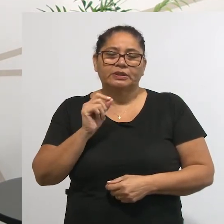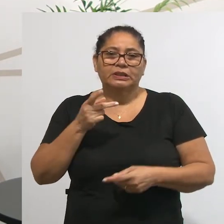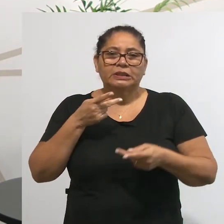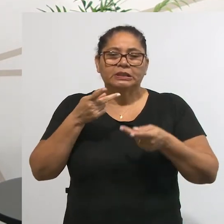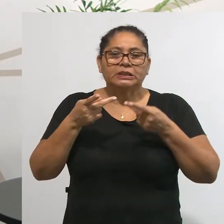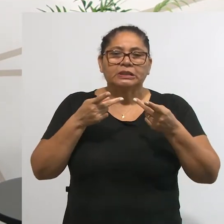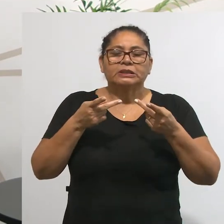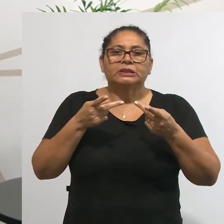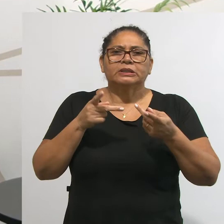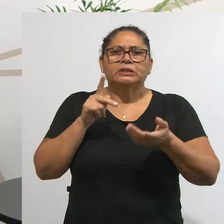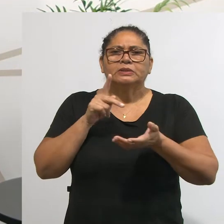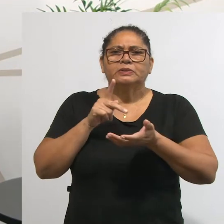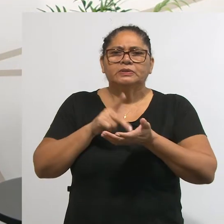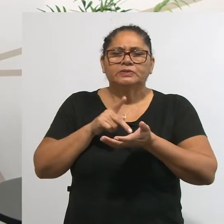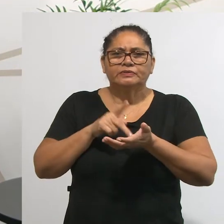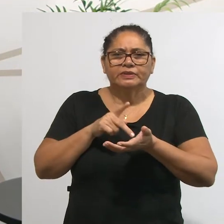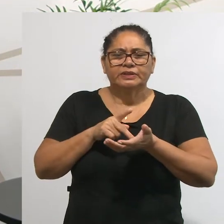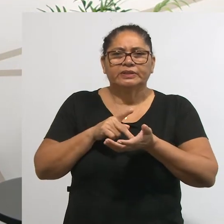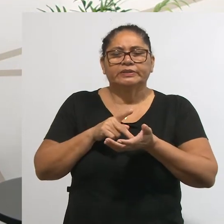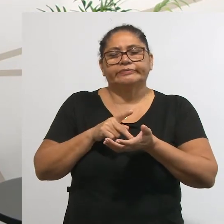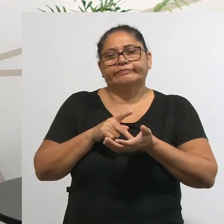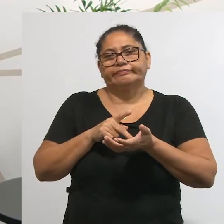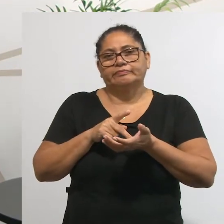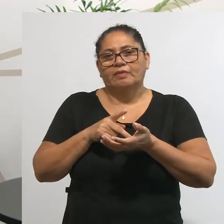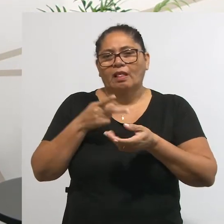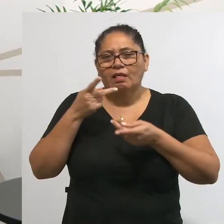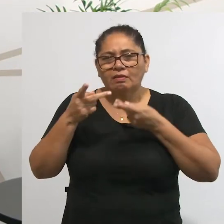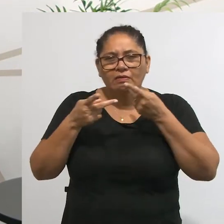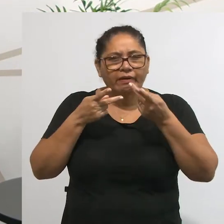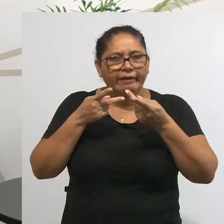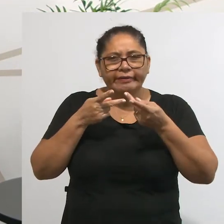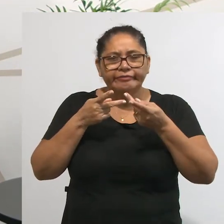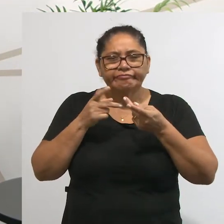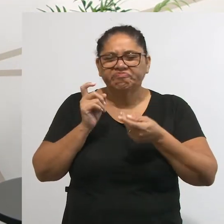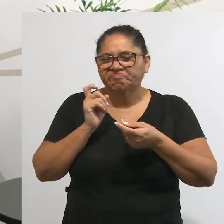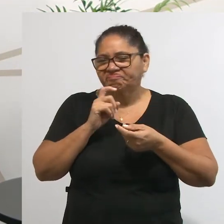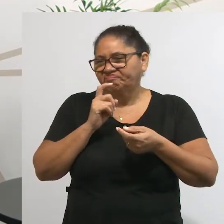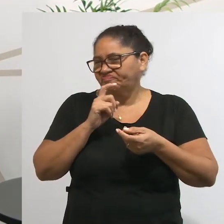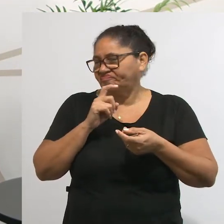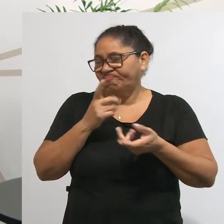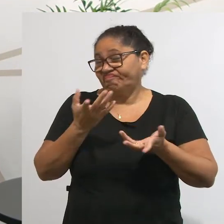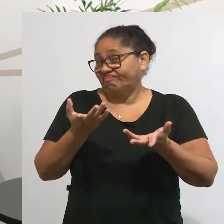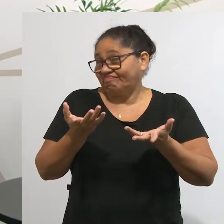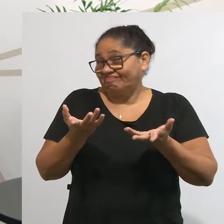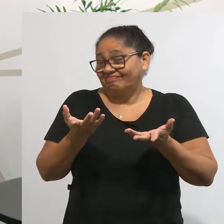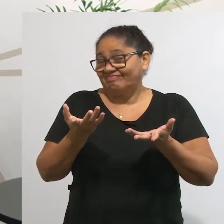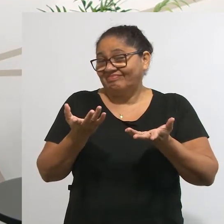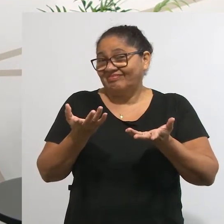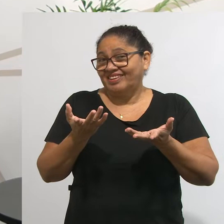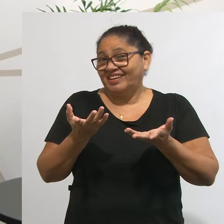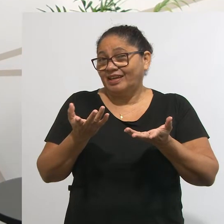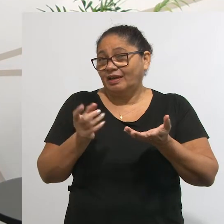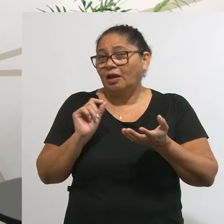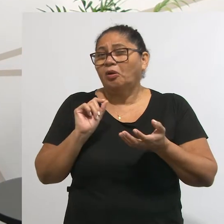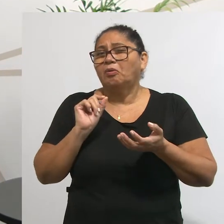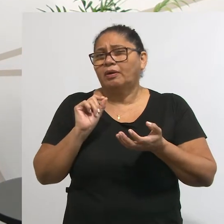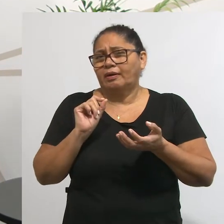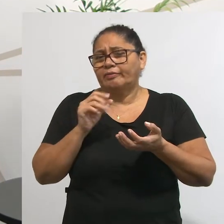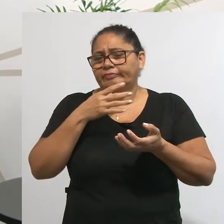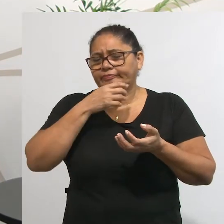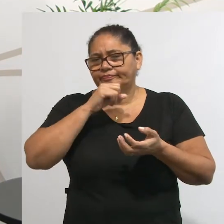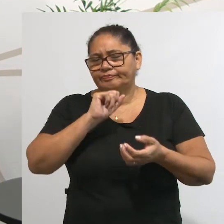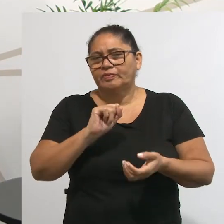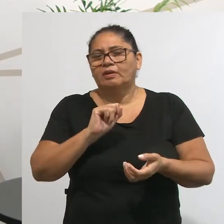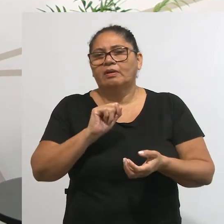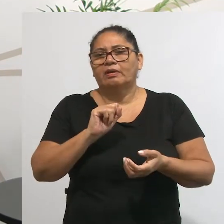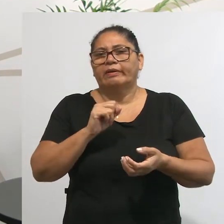diálogo autêntico, porque existem diálogos que não são autênticos. Então, o que é, de fato, um diálogo autêntico para Paulo